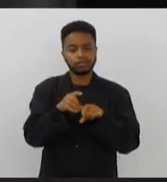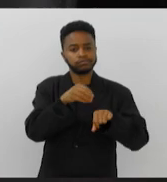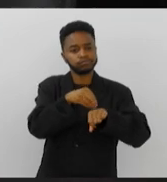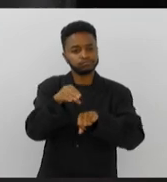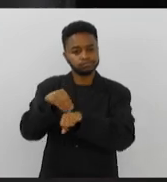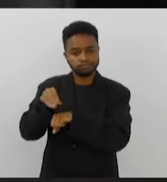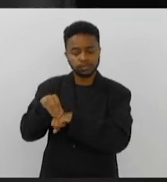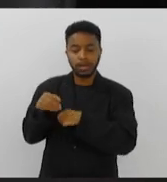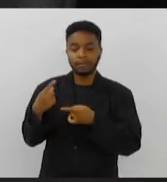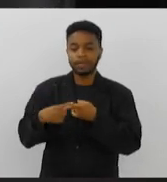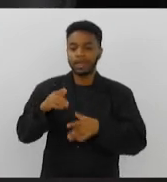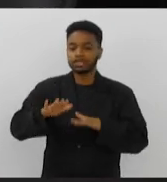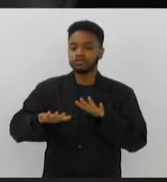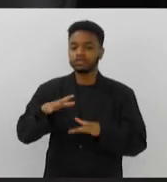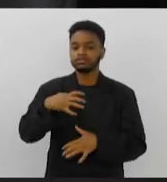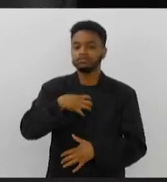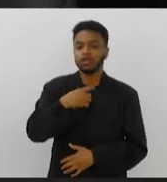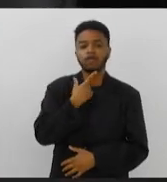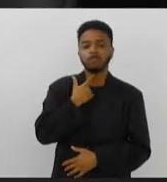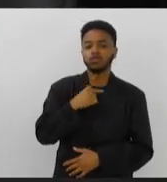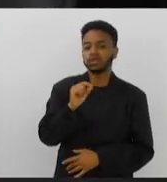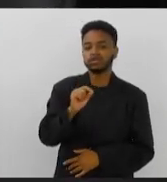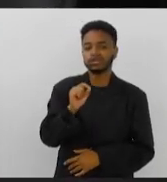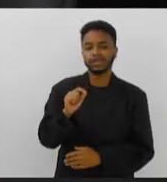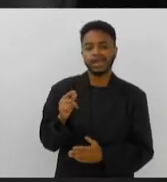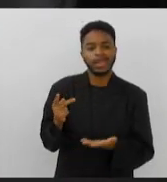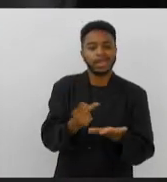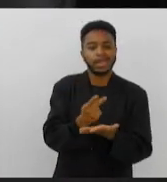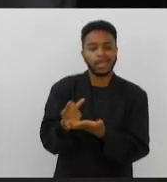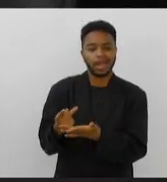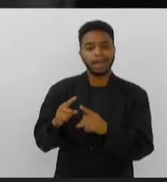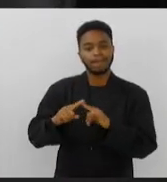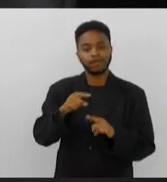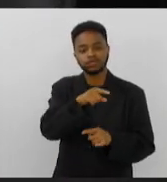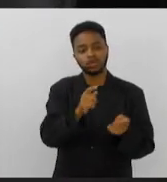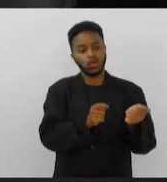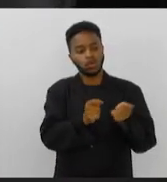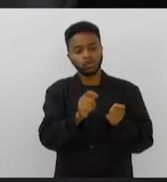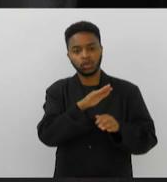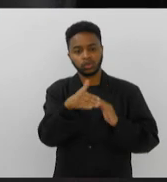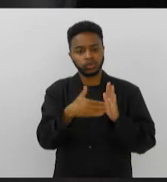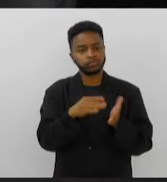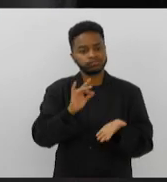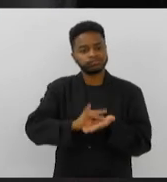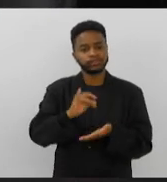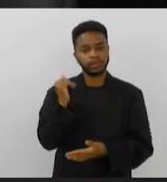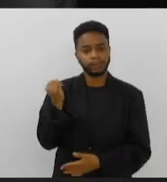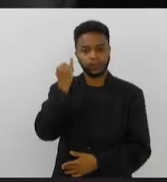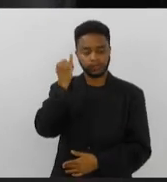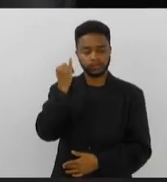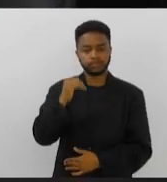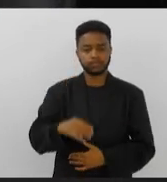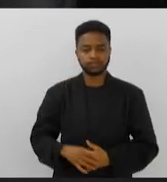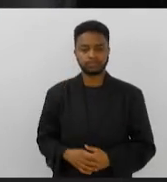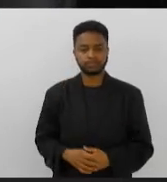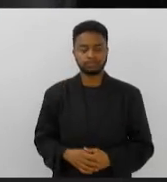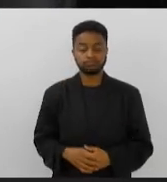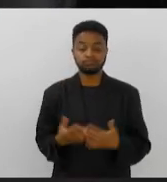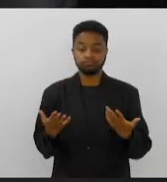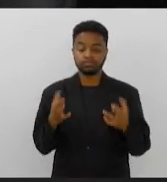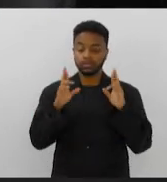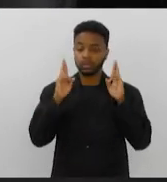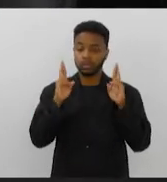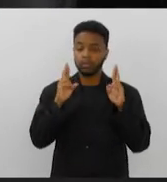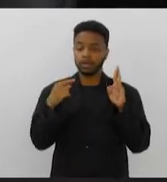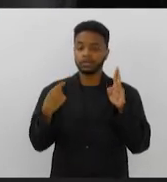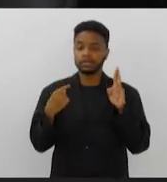vezes à vontade faz a gente errar e ter você como controlador disso tudo é muito importante espero que se